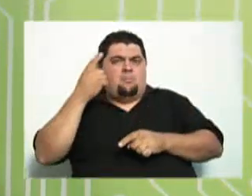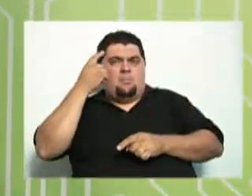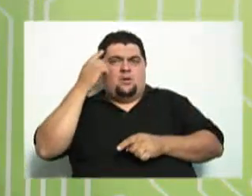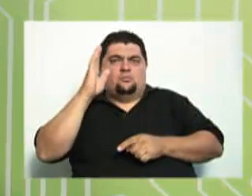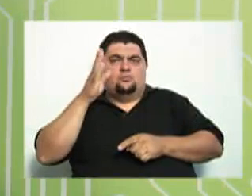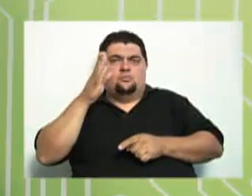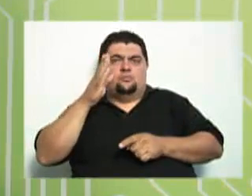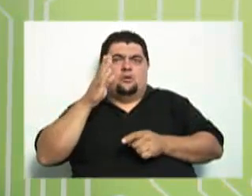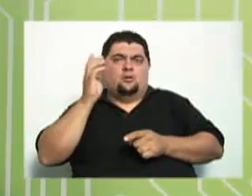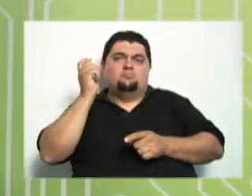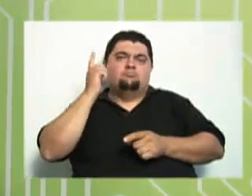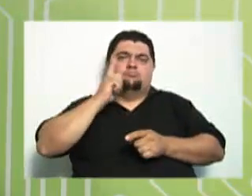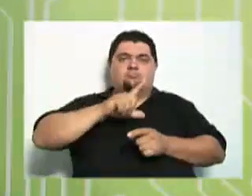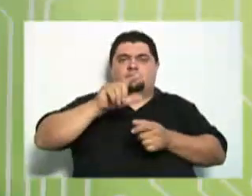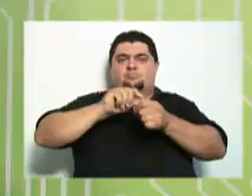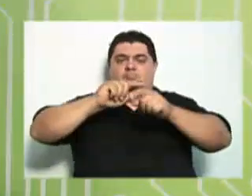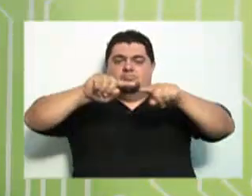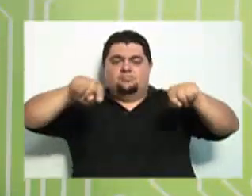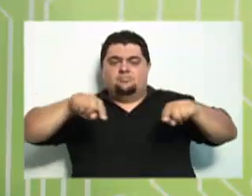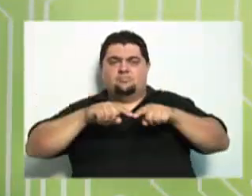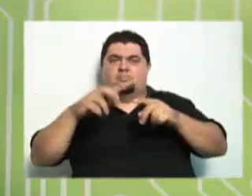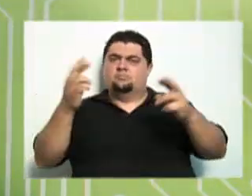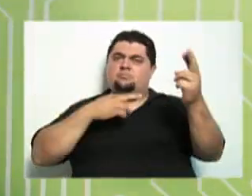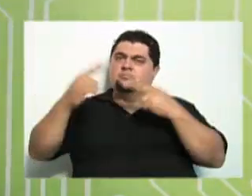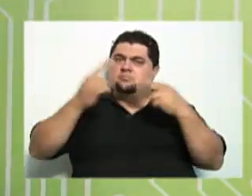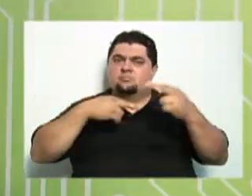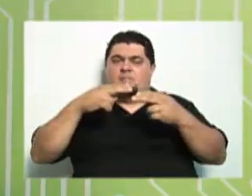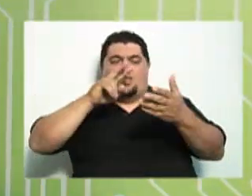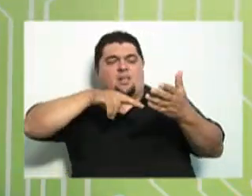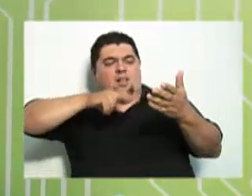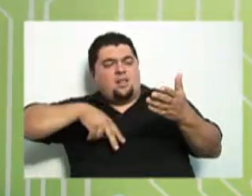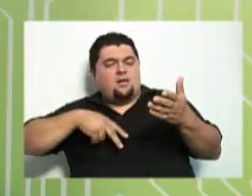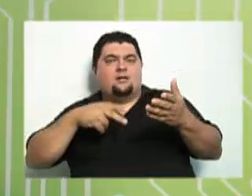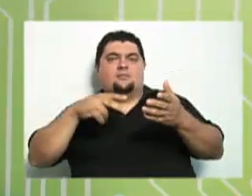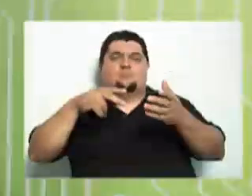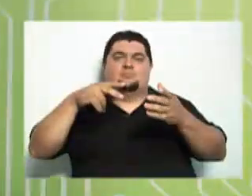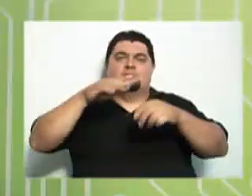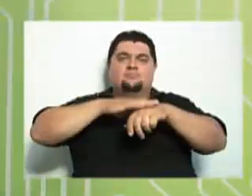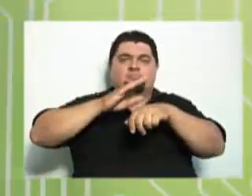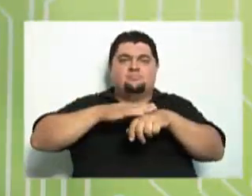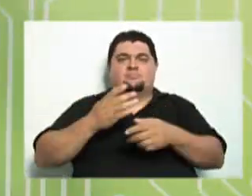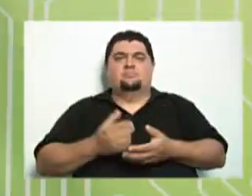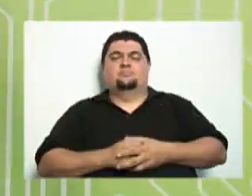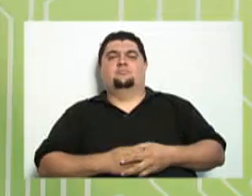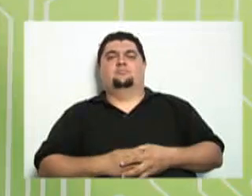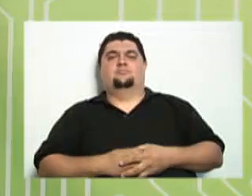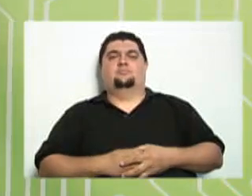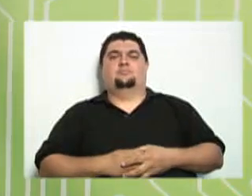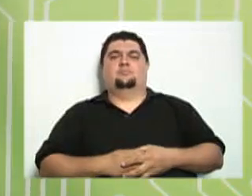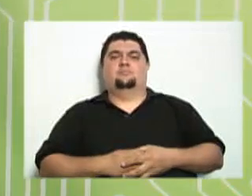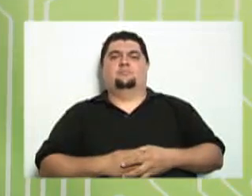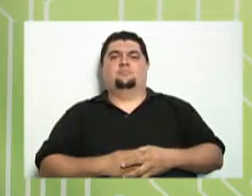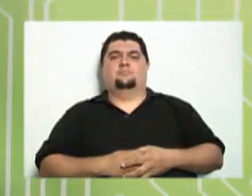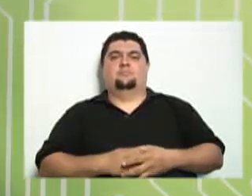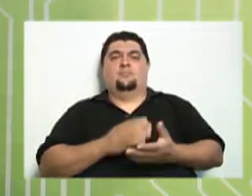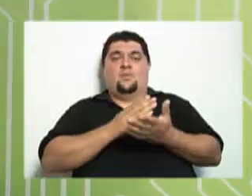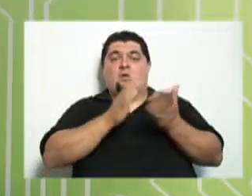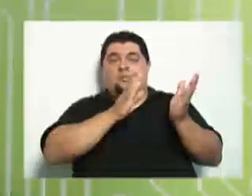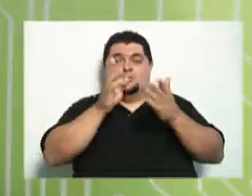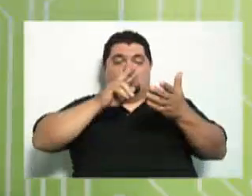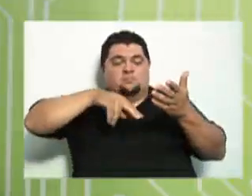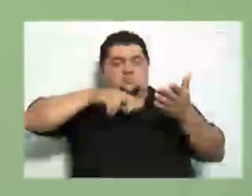fazer aí na sua sala e que mande suas respostas. Vamos ler aqui e comentar. Vamos começar com a leitura do